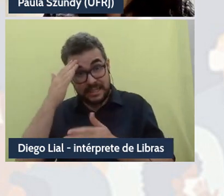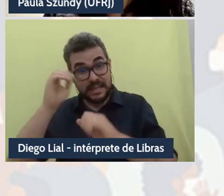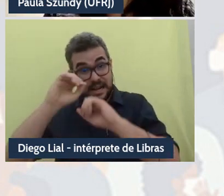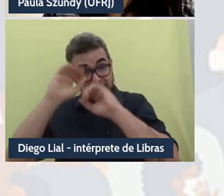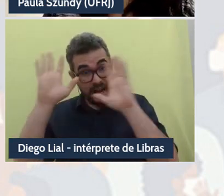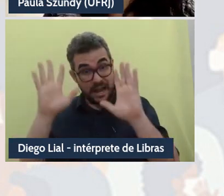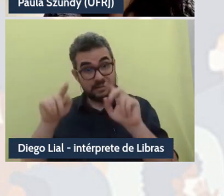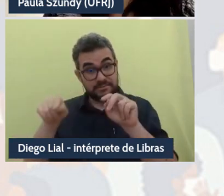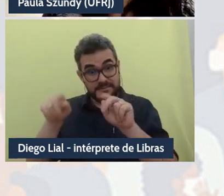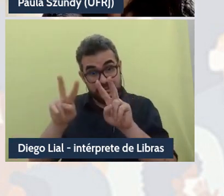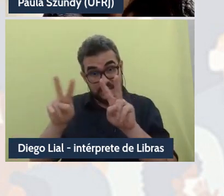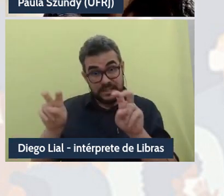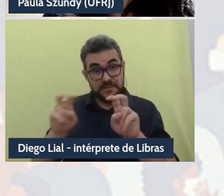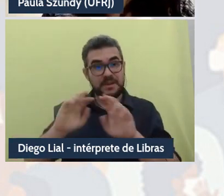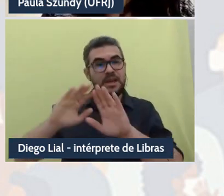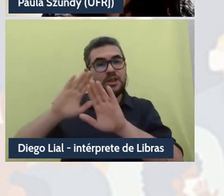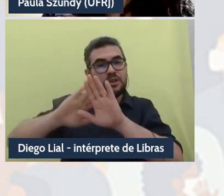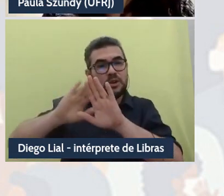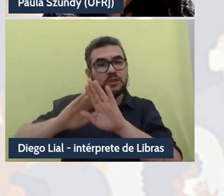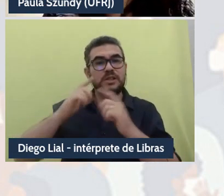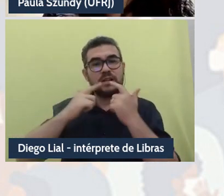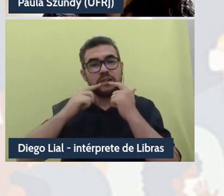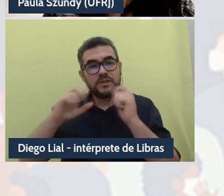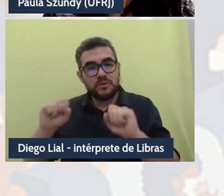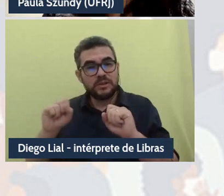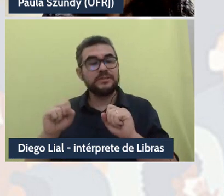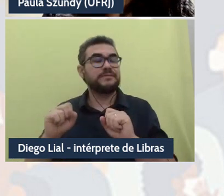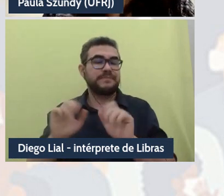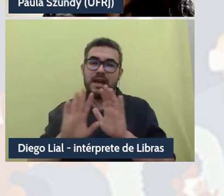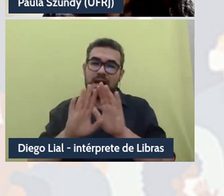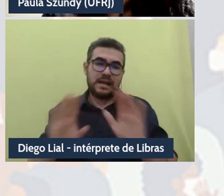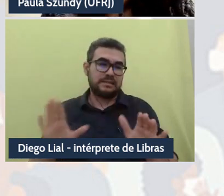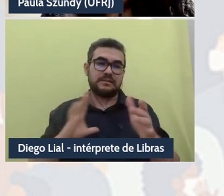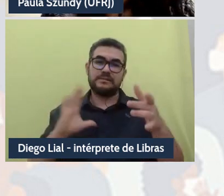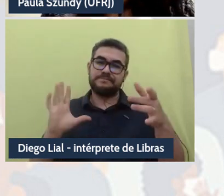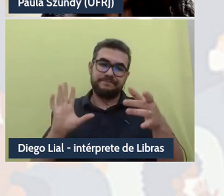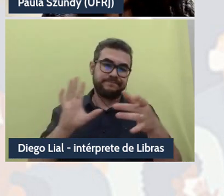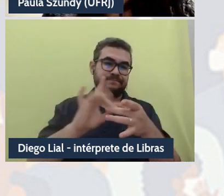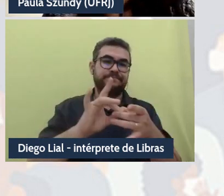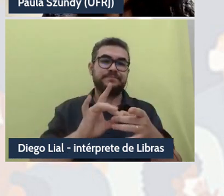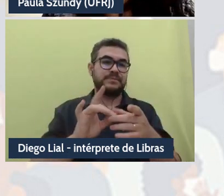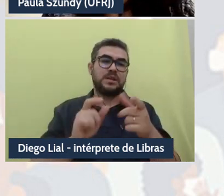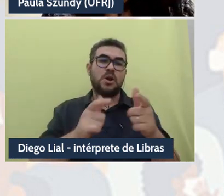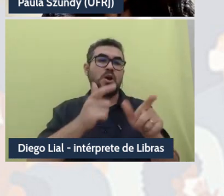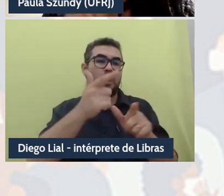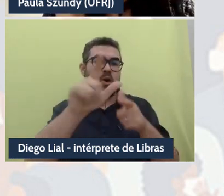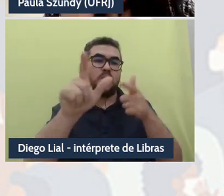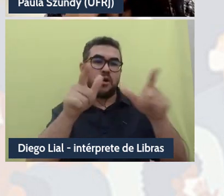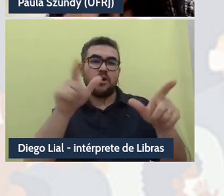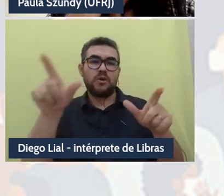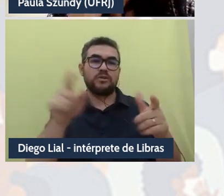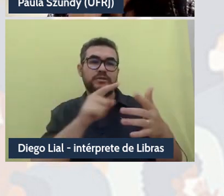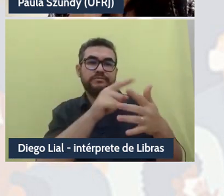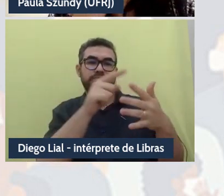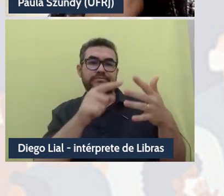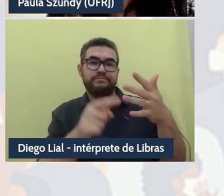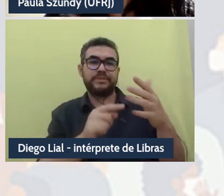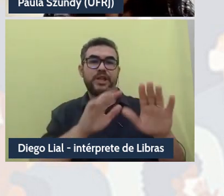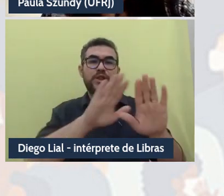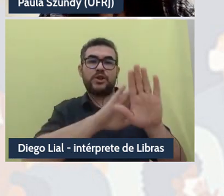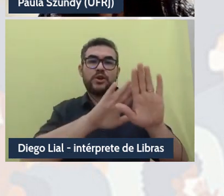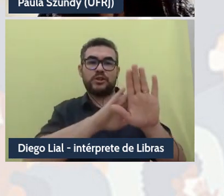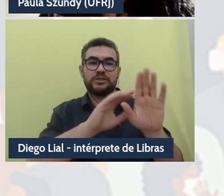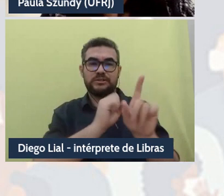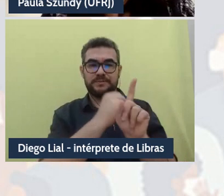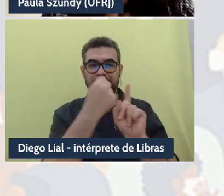ideologias de macro-ideologias sociais, né? E Bauman e Briggs nos lembram